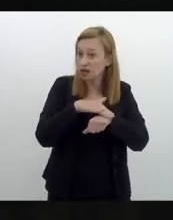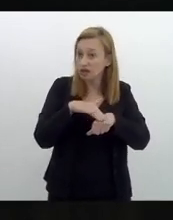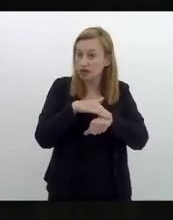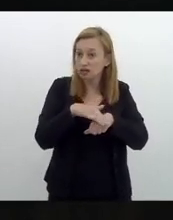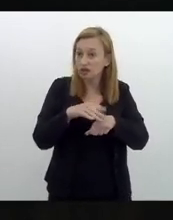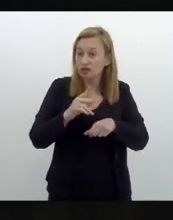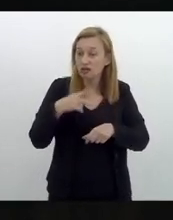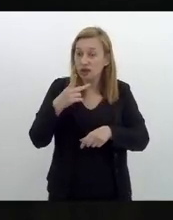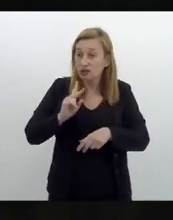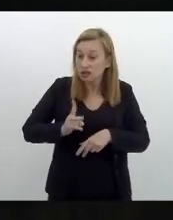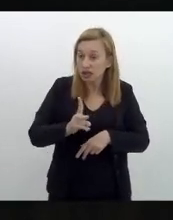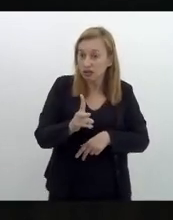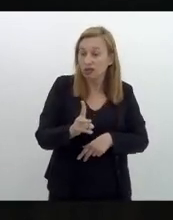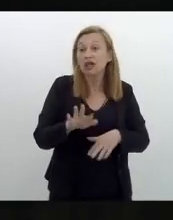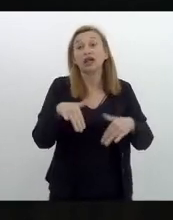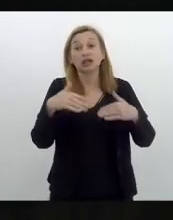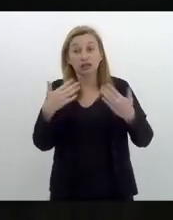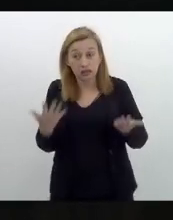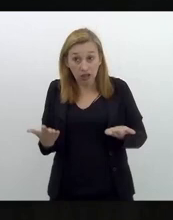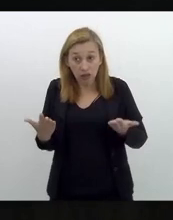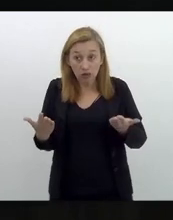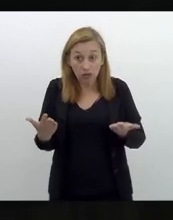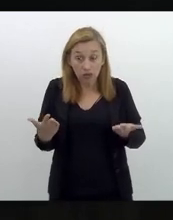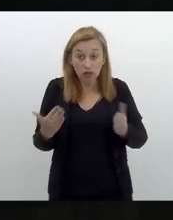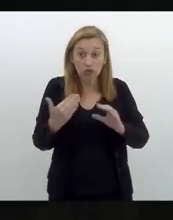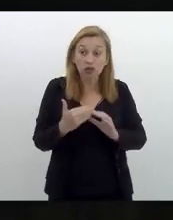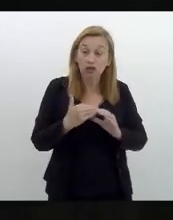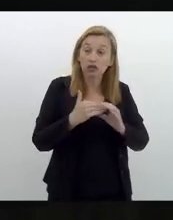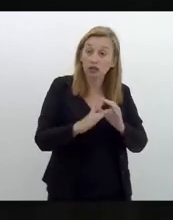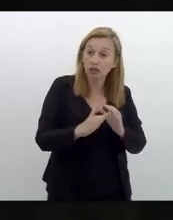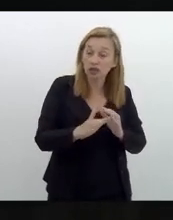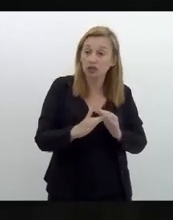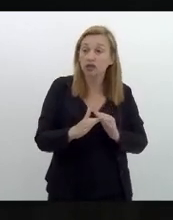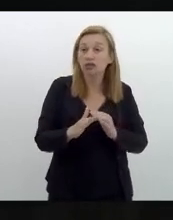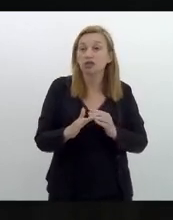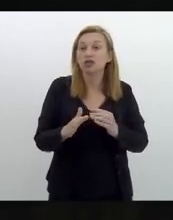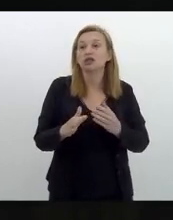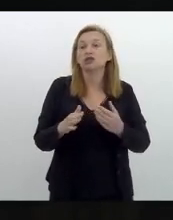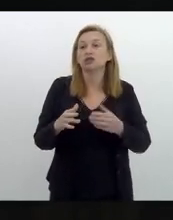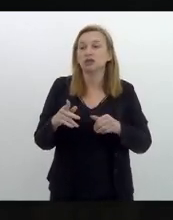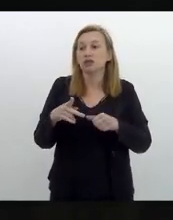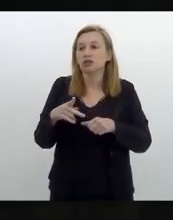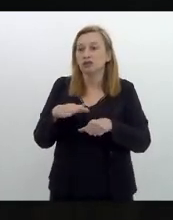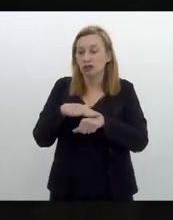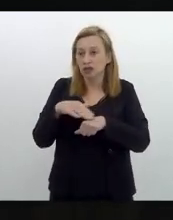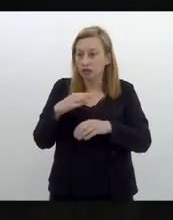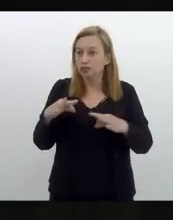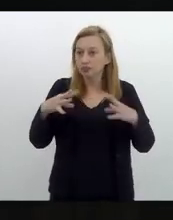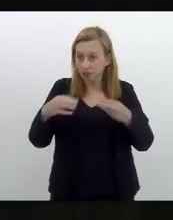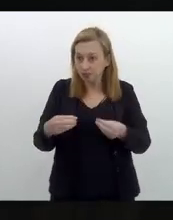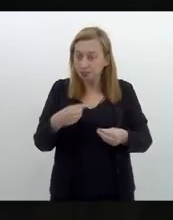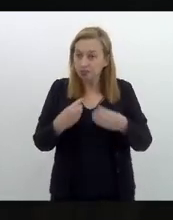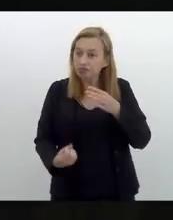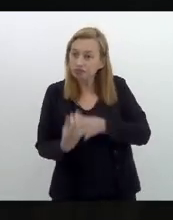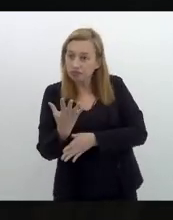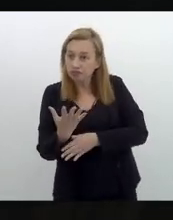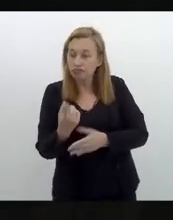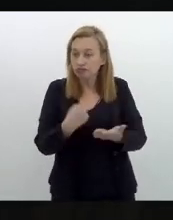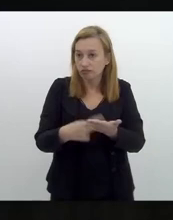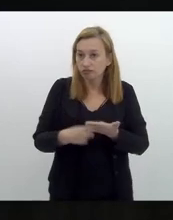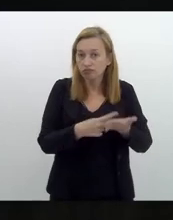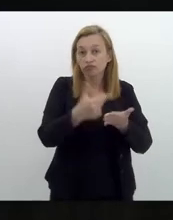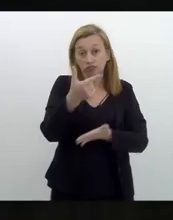sempre então eu quero eu estou encaminhando desse jeito fazendo contraponto com vossa excelência porque eu construí o acordo de 20